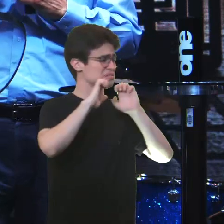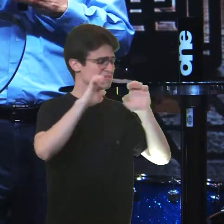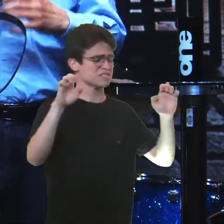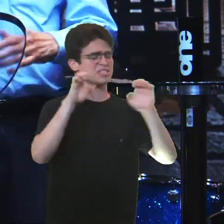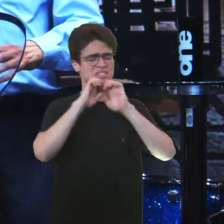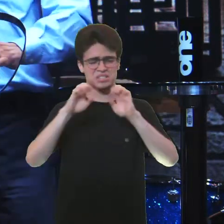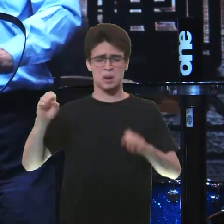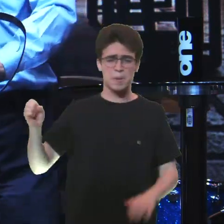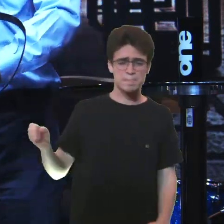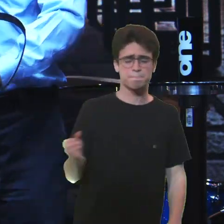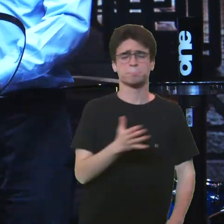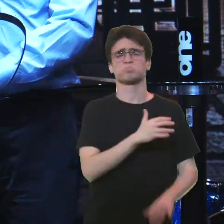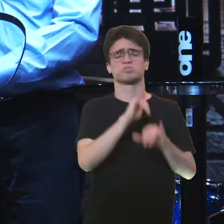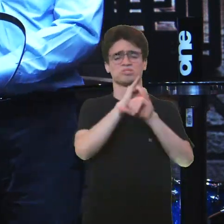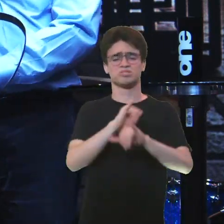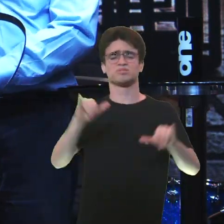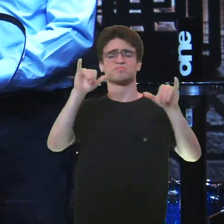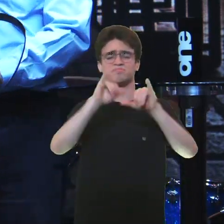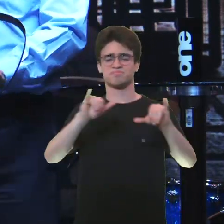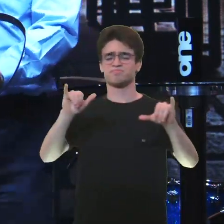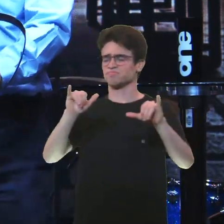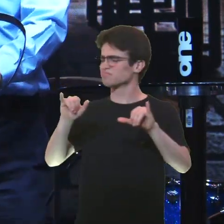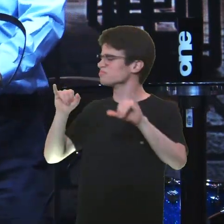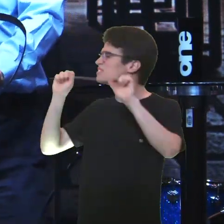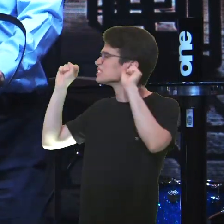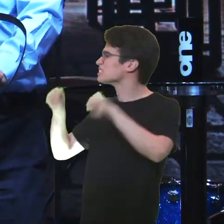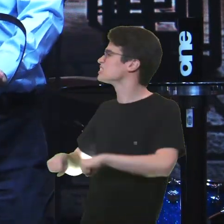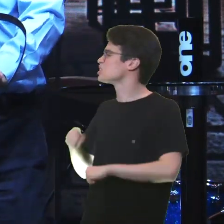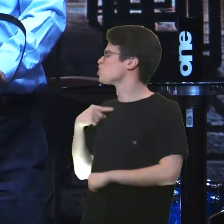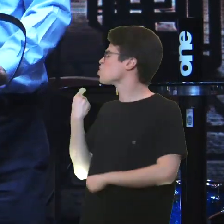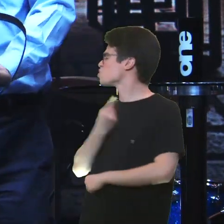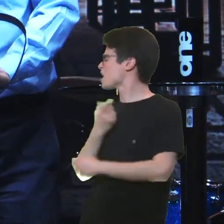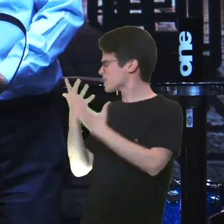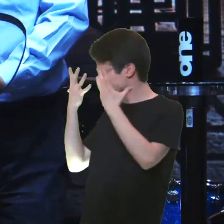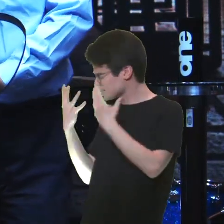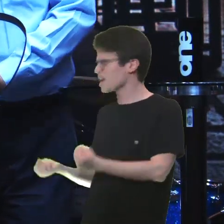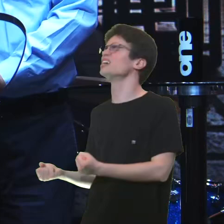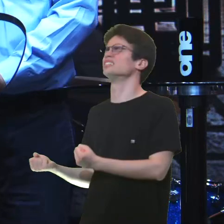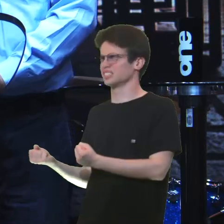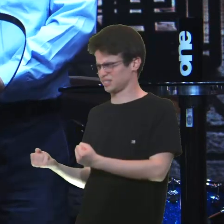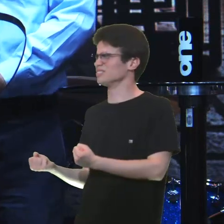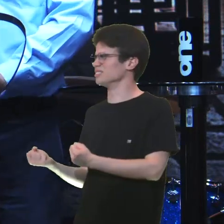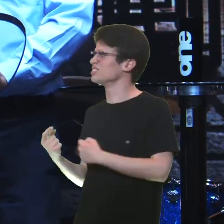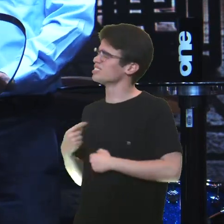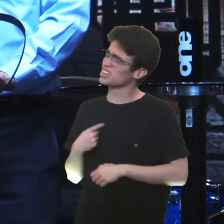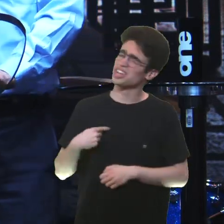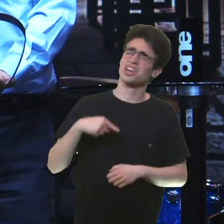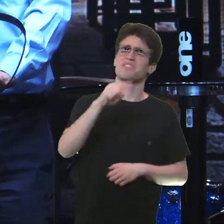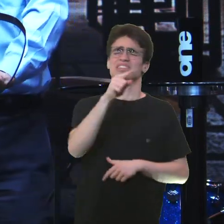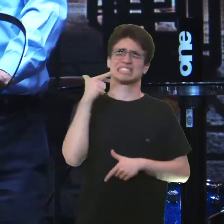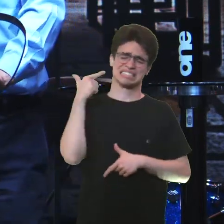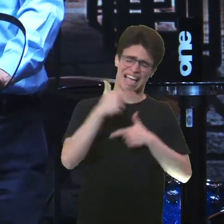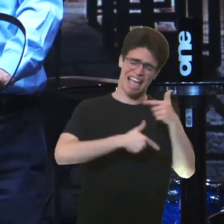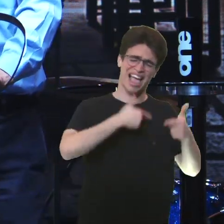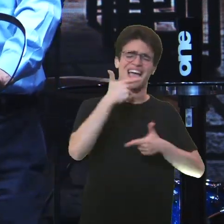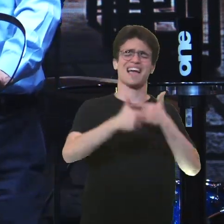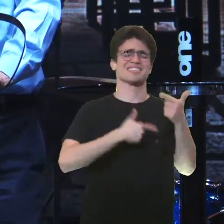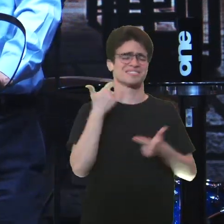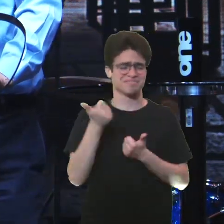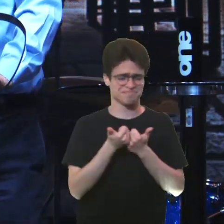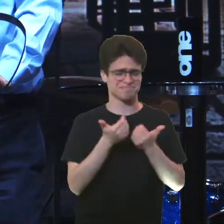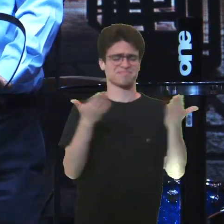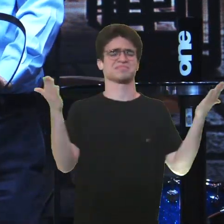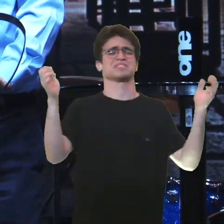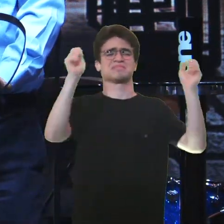boas novas, lo vamos a hacer. nós faremos isso. Vamos a trabajar por la paz de nuestra ciudad, Nós